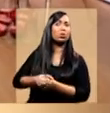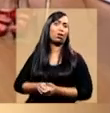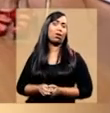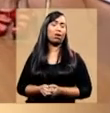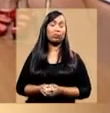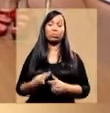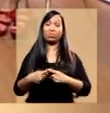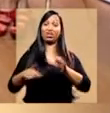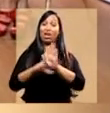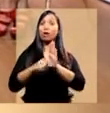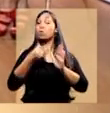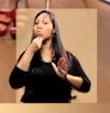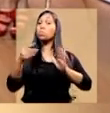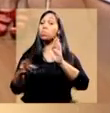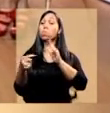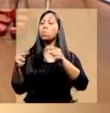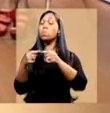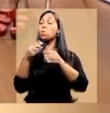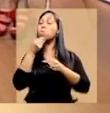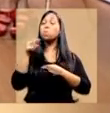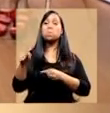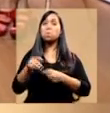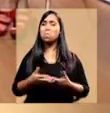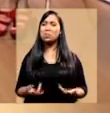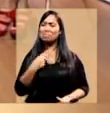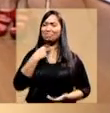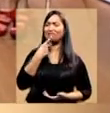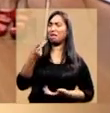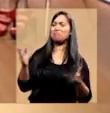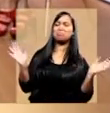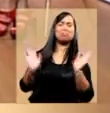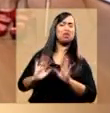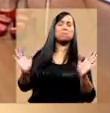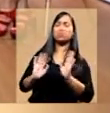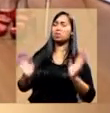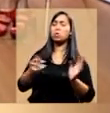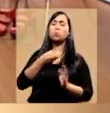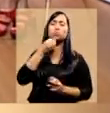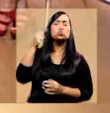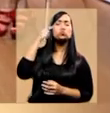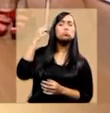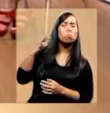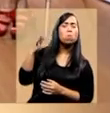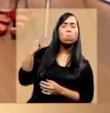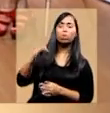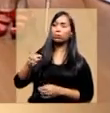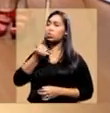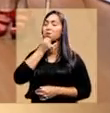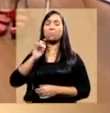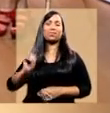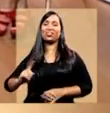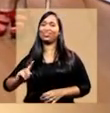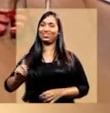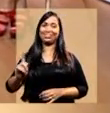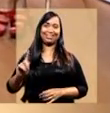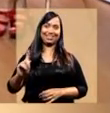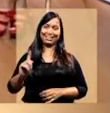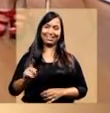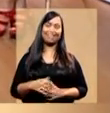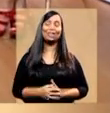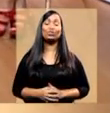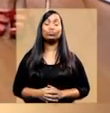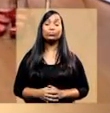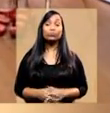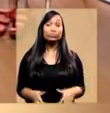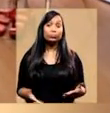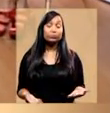eram machistas. A maior falta de respeito, Porque, né? Ela não podia falar não, né? Hoje eu não estou boa. Hoje eu estou com dor de cabeça, a famosa dor de